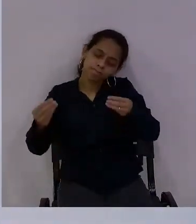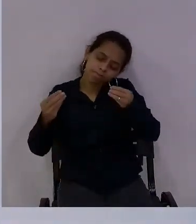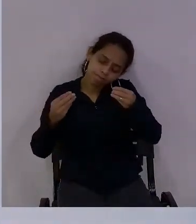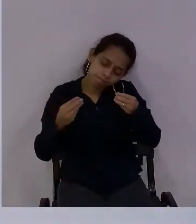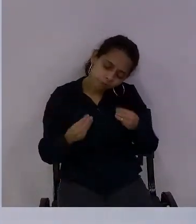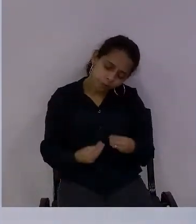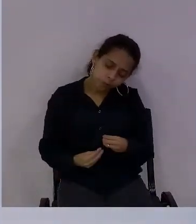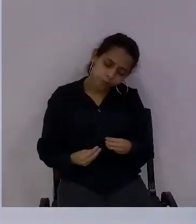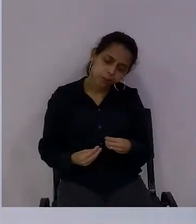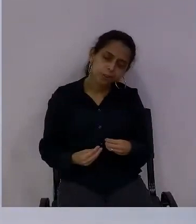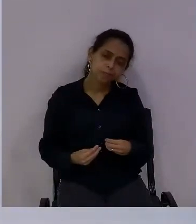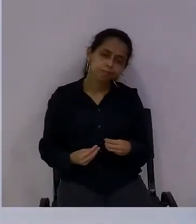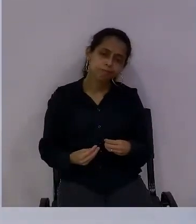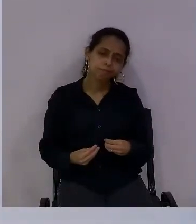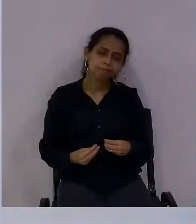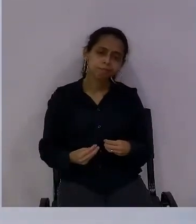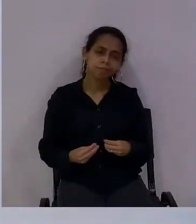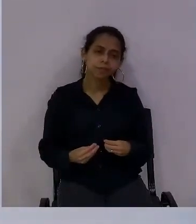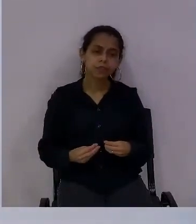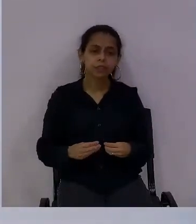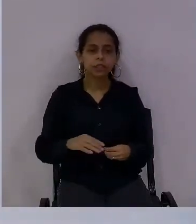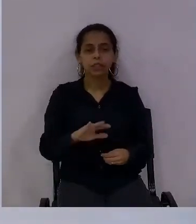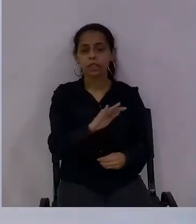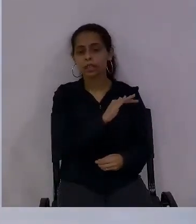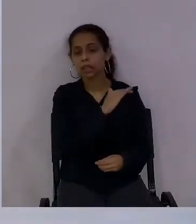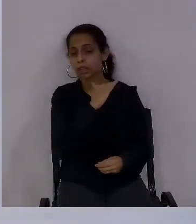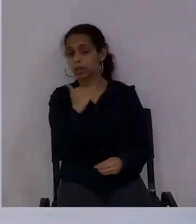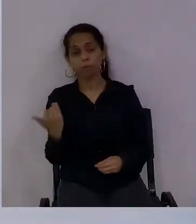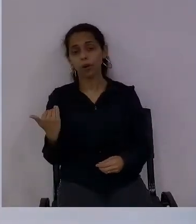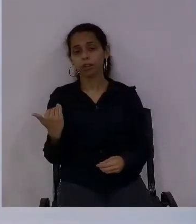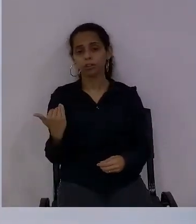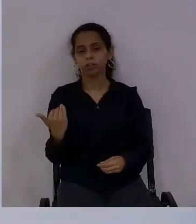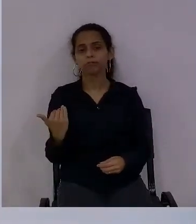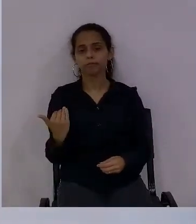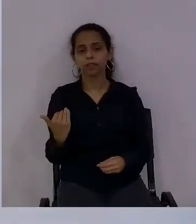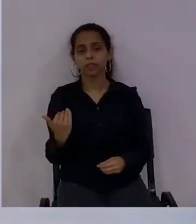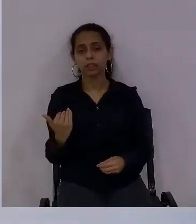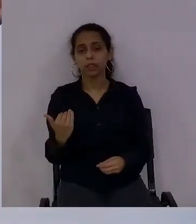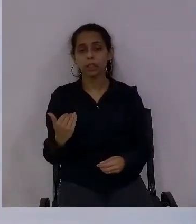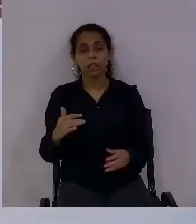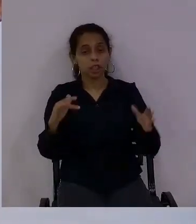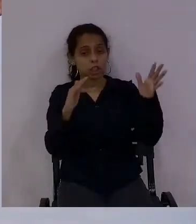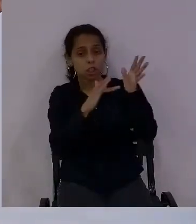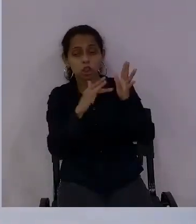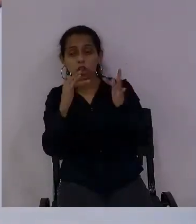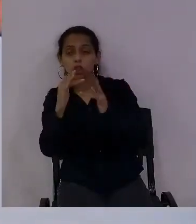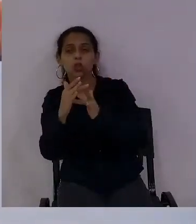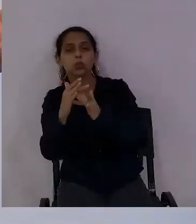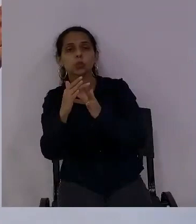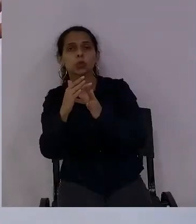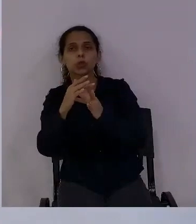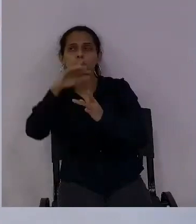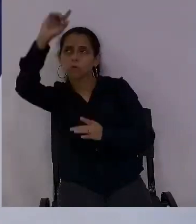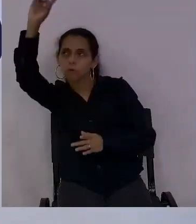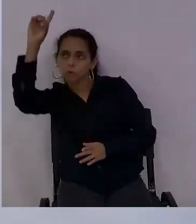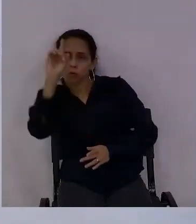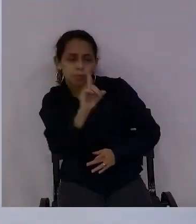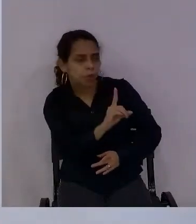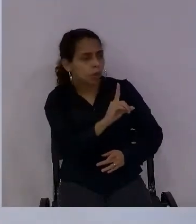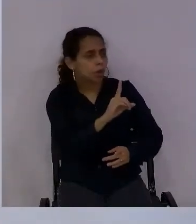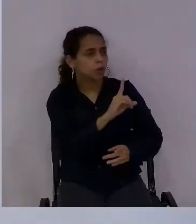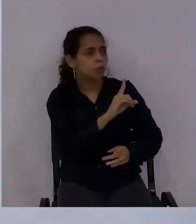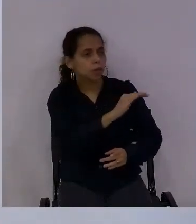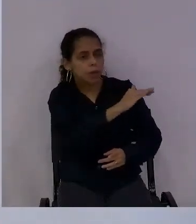Jesus veio e arcou com a consequência do pecado do homem morrendo na cruz. Mas a obra de Cristo vai além. Ele